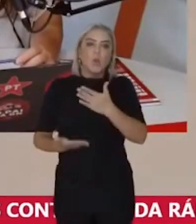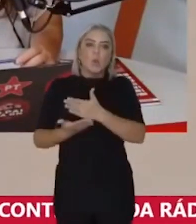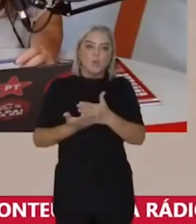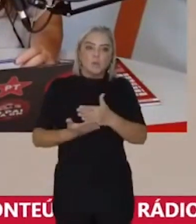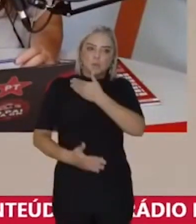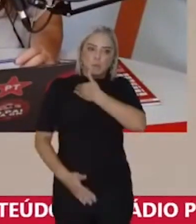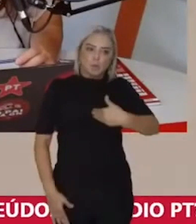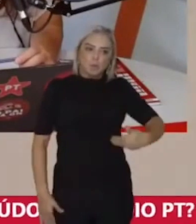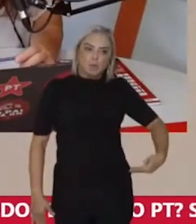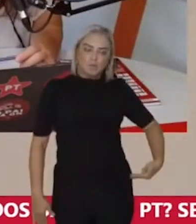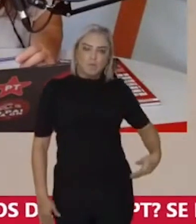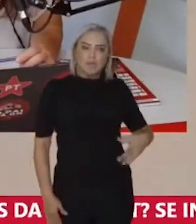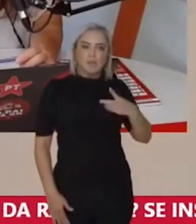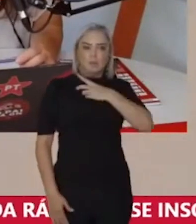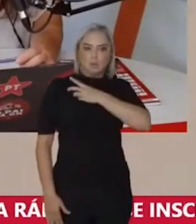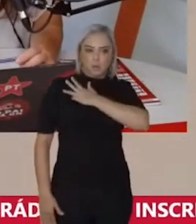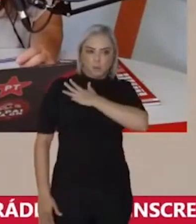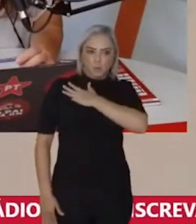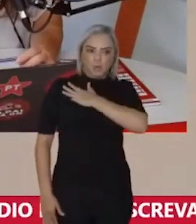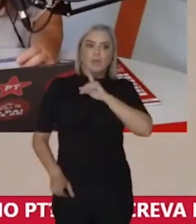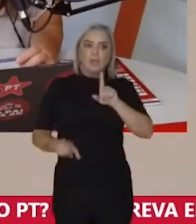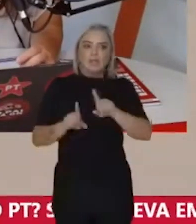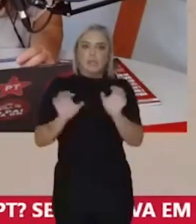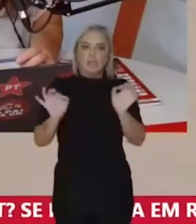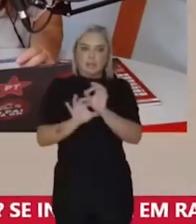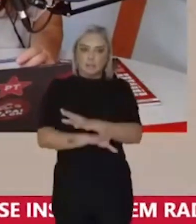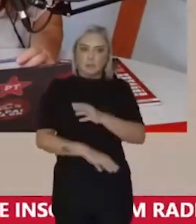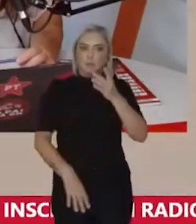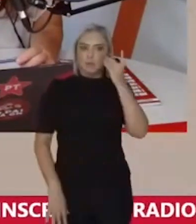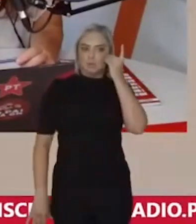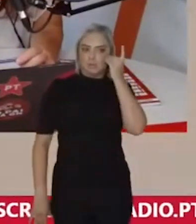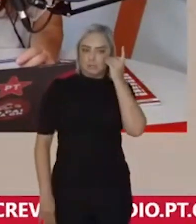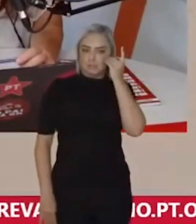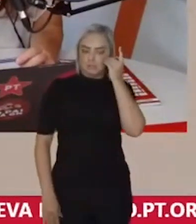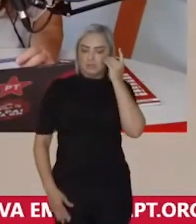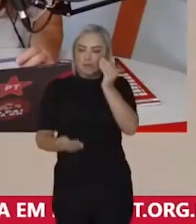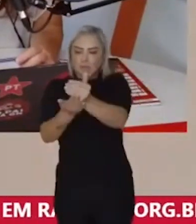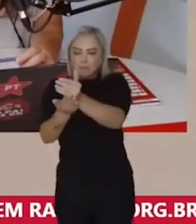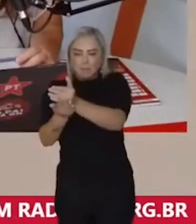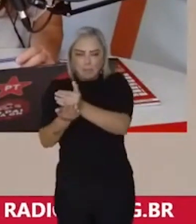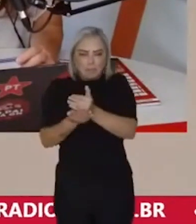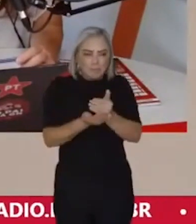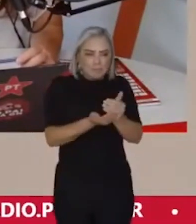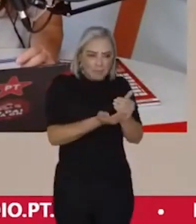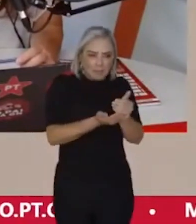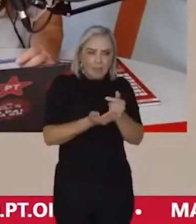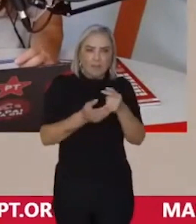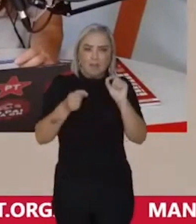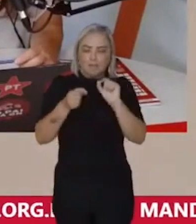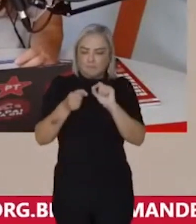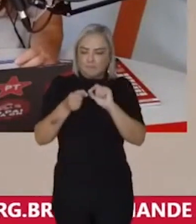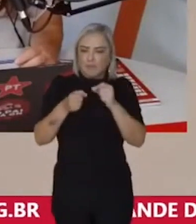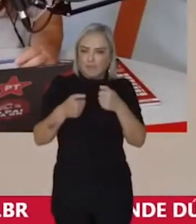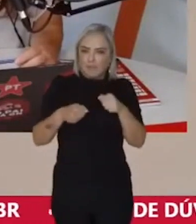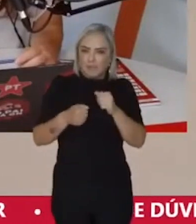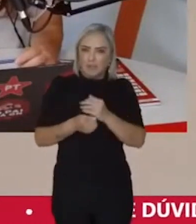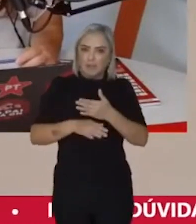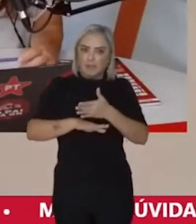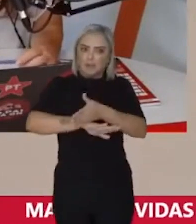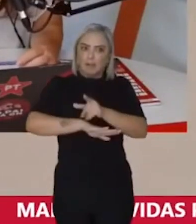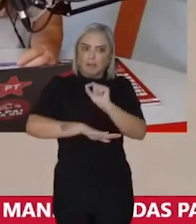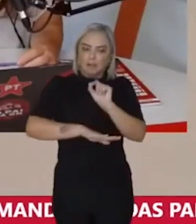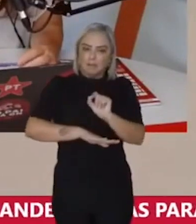governo Dilma, que os dados do INPE que foram feitos, aliás, por demanda, um sistema introduzido por